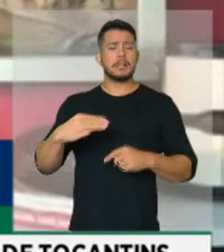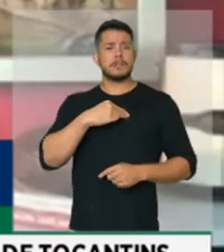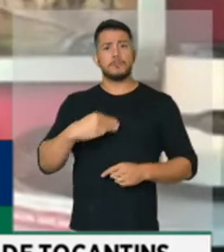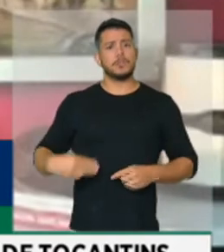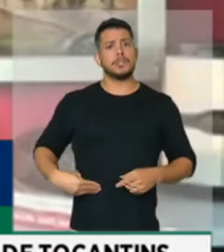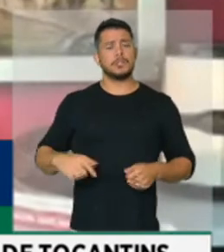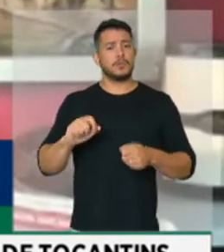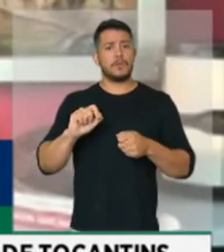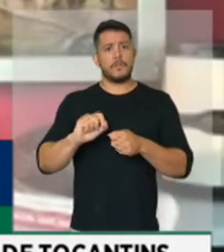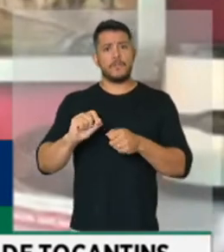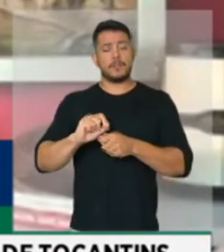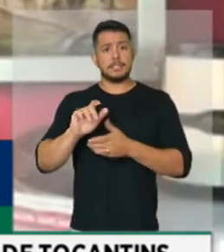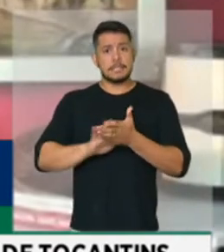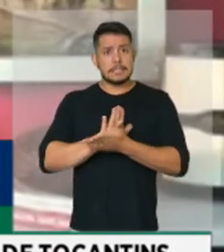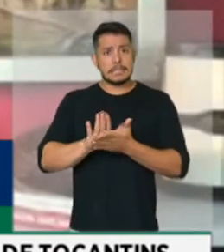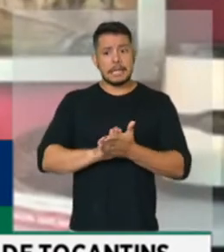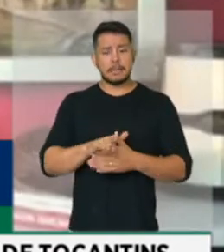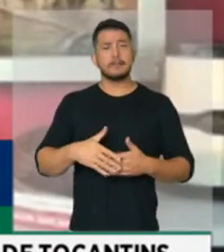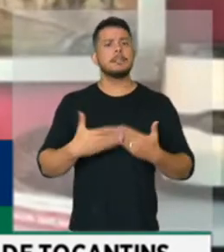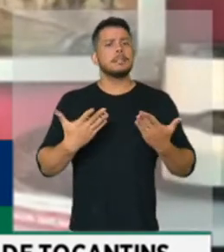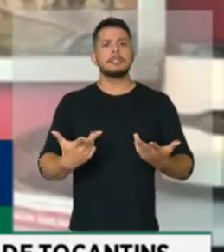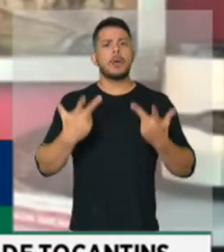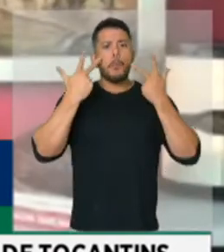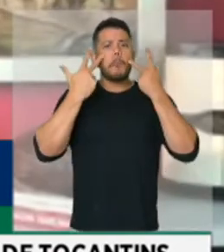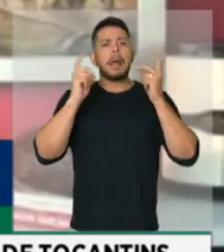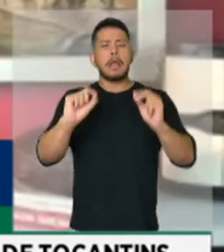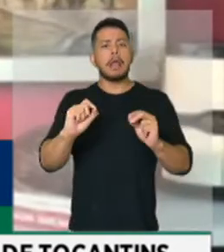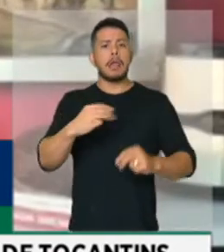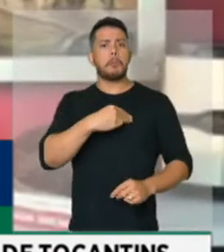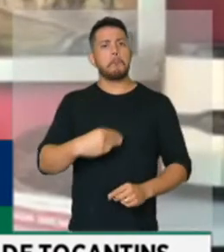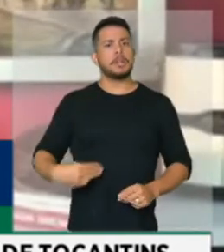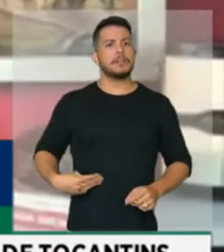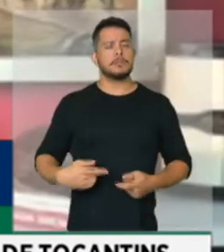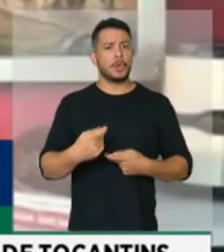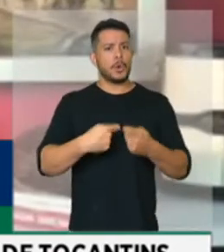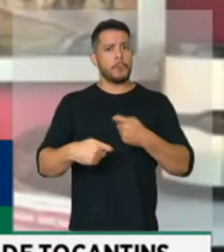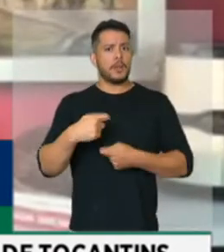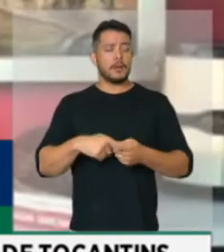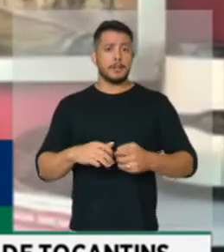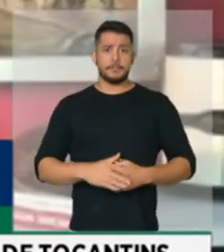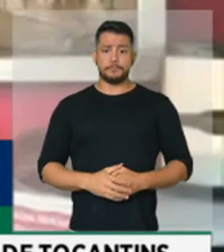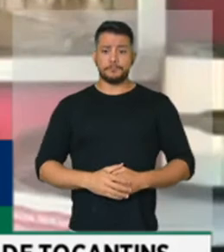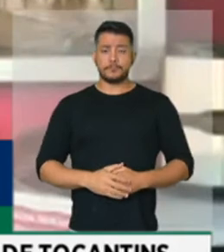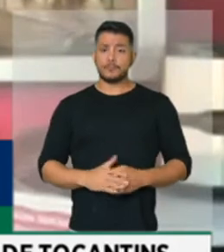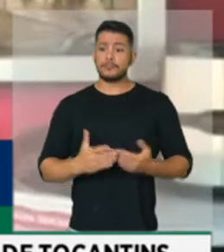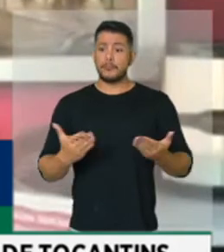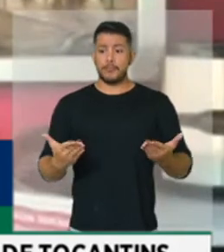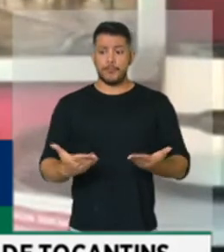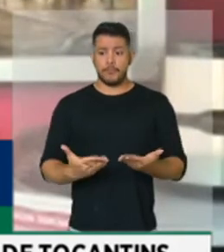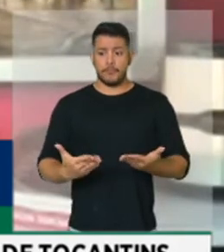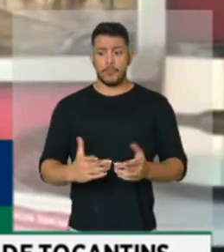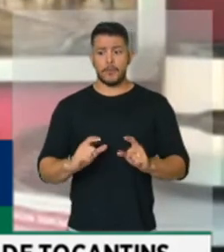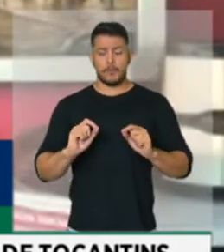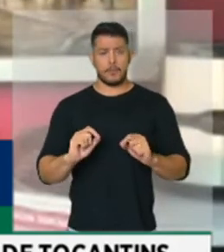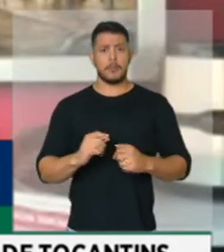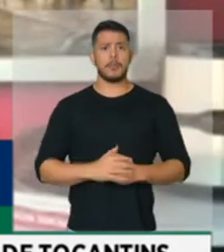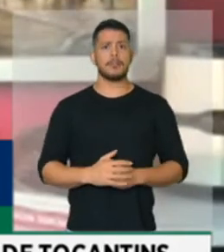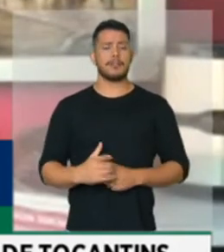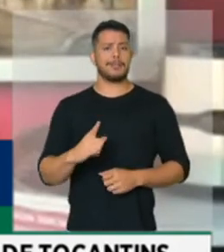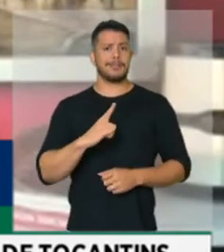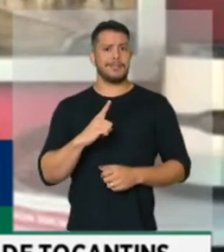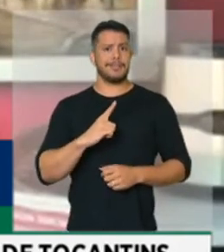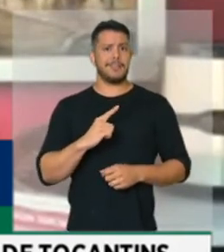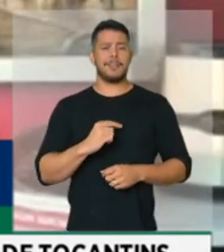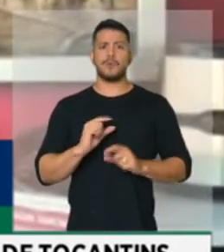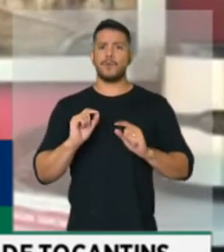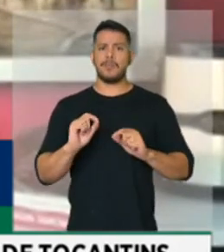tem? Para que tem o ministro da Economia? Enquanto isso, está aí a pauta dos Correios, que só interessa